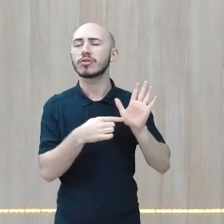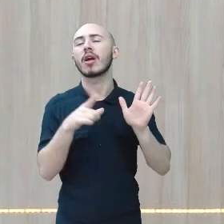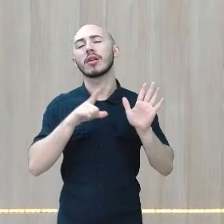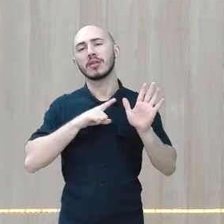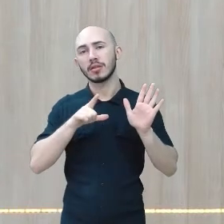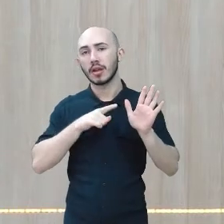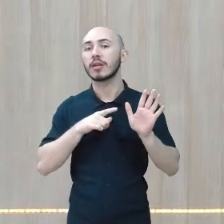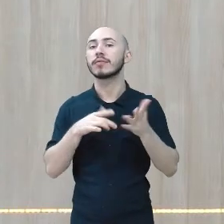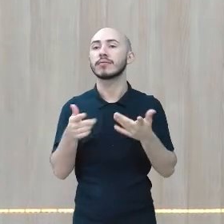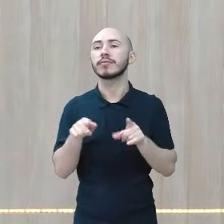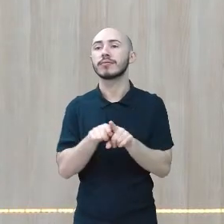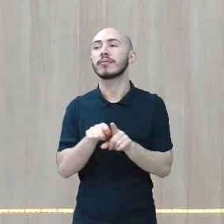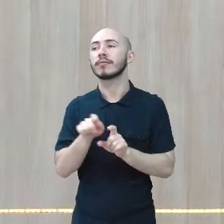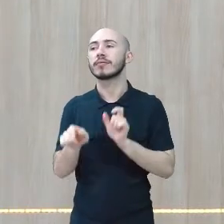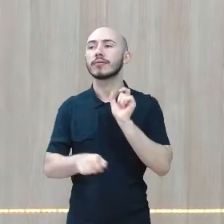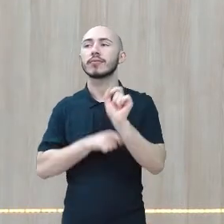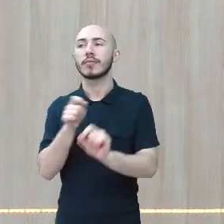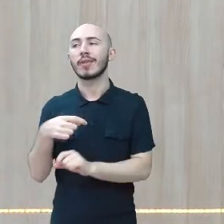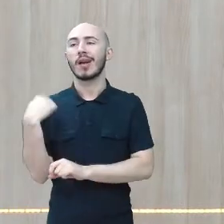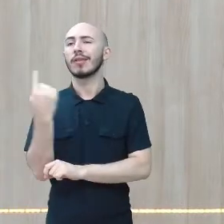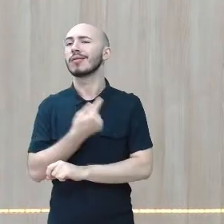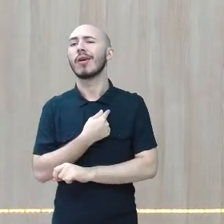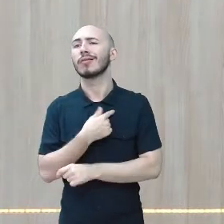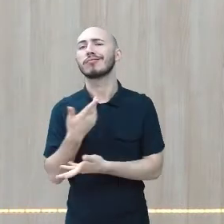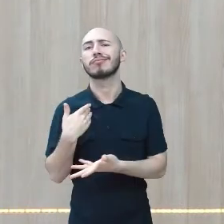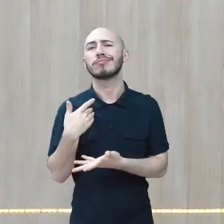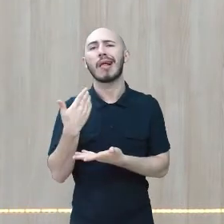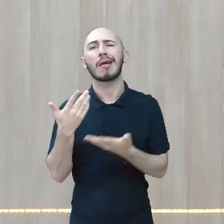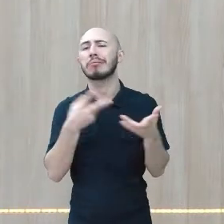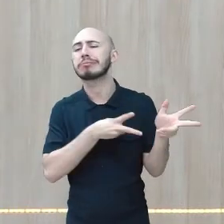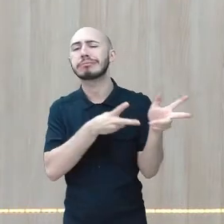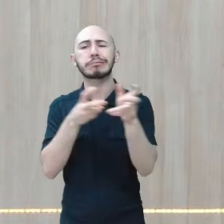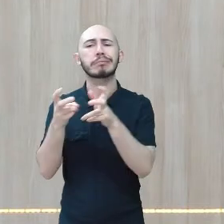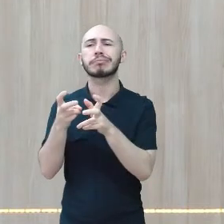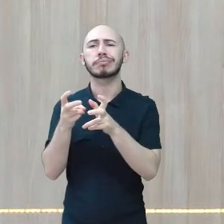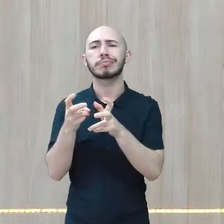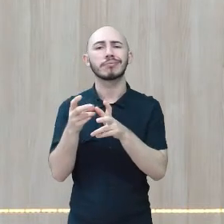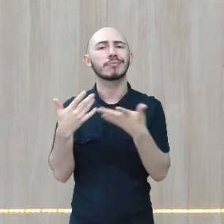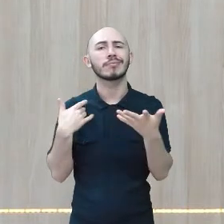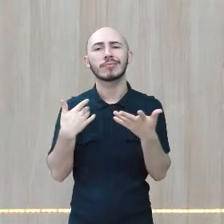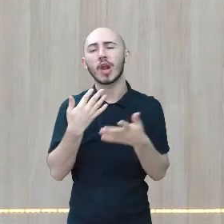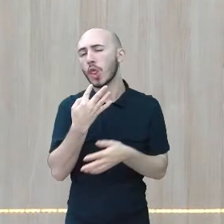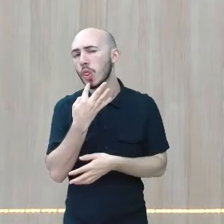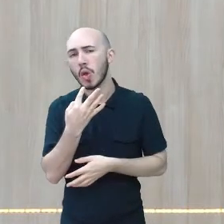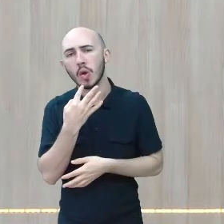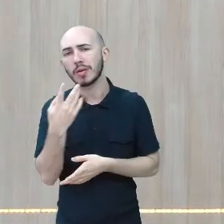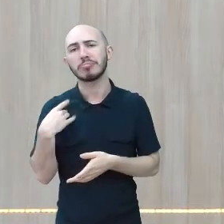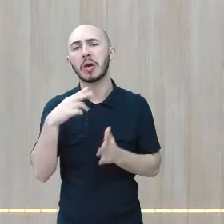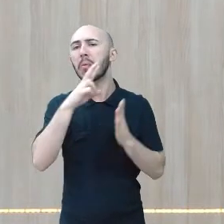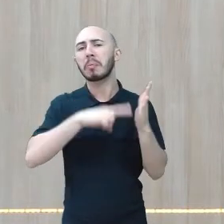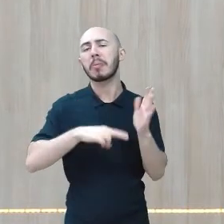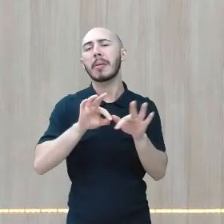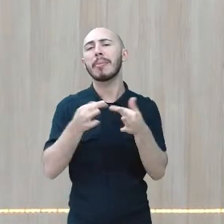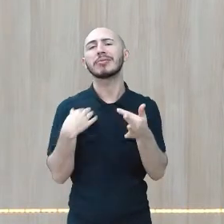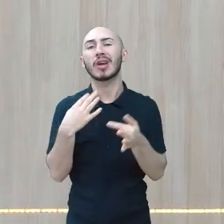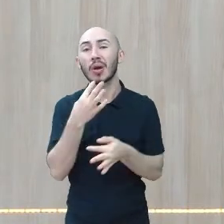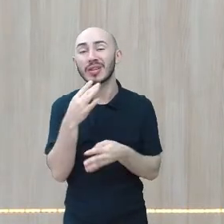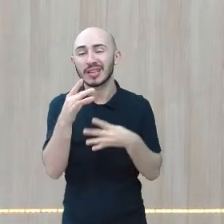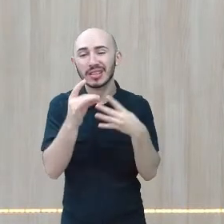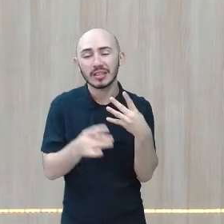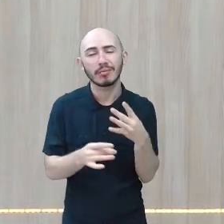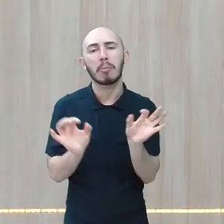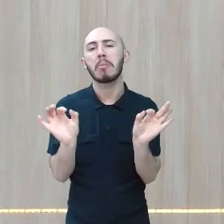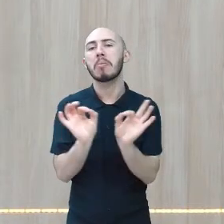que muitas vezes passamos por cima e não conhecemos, não é? Não percebemos, às